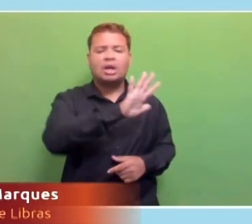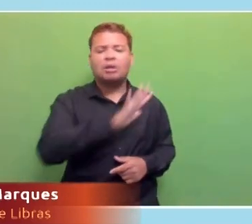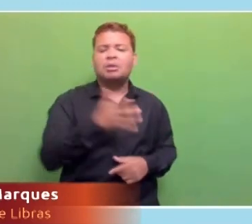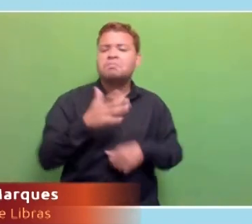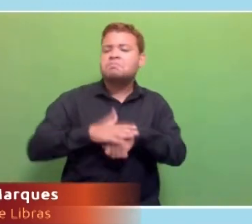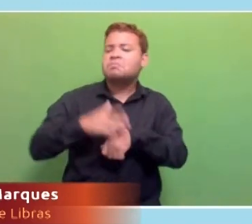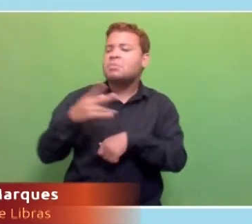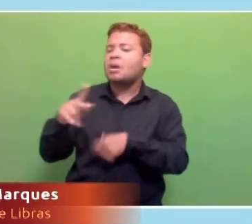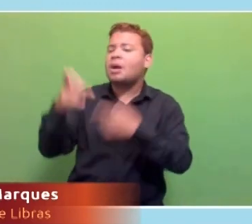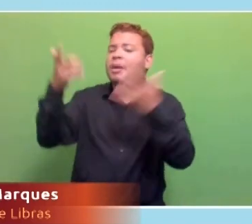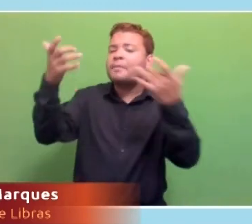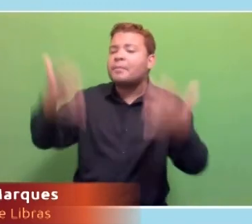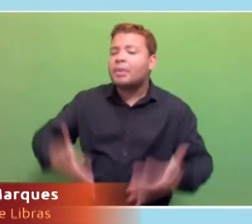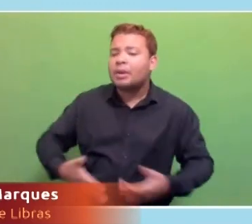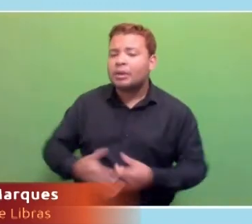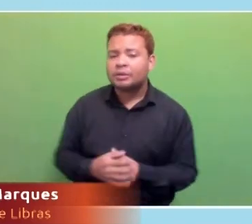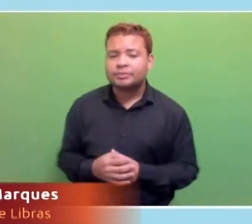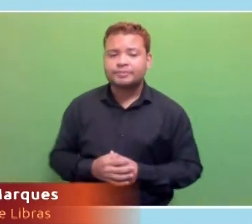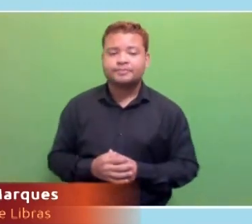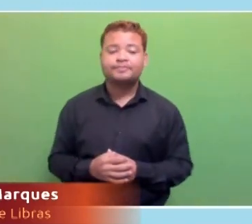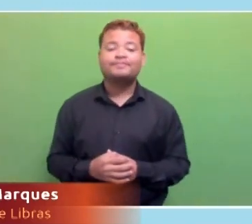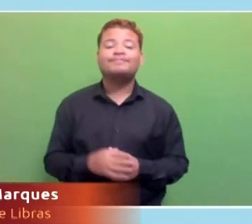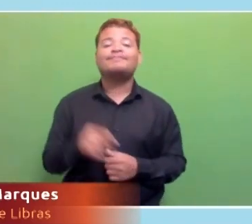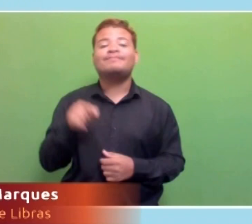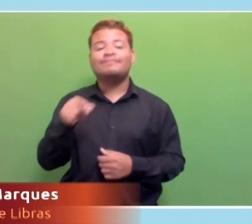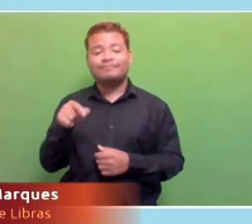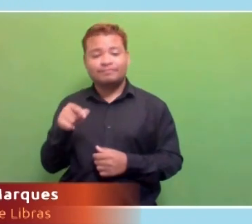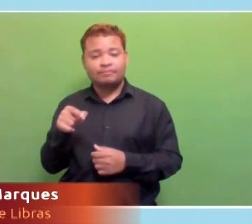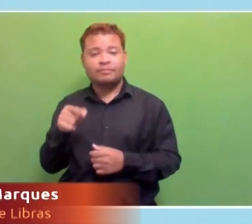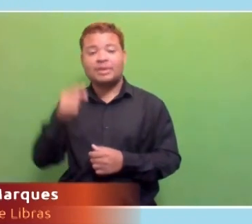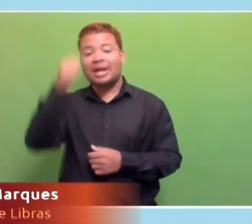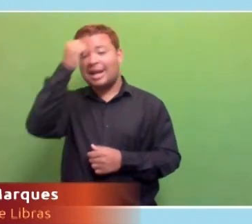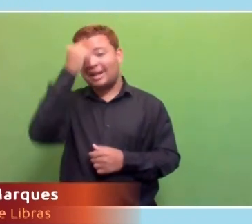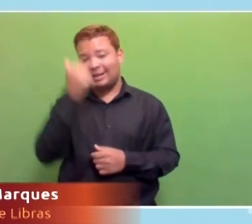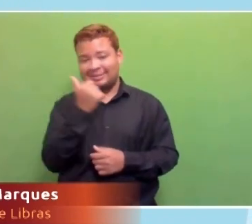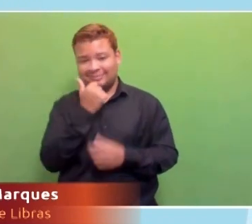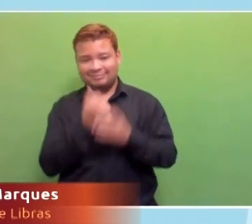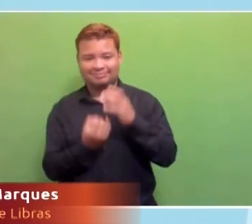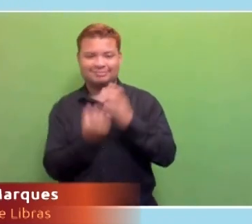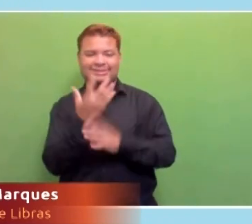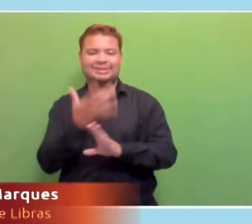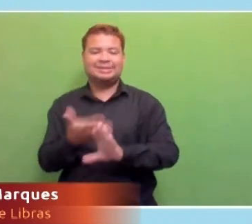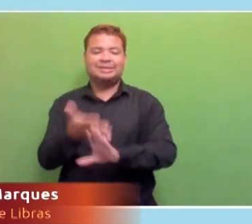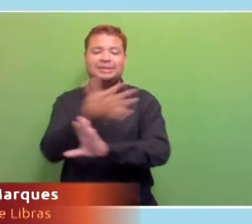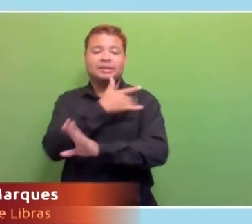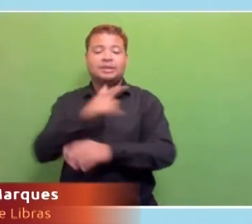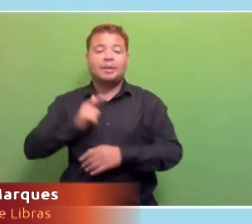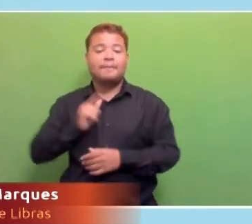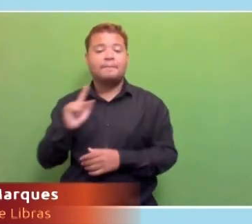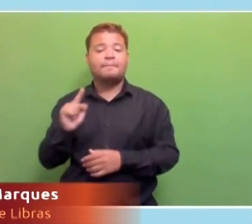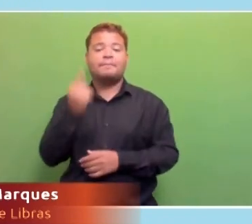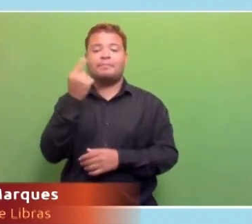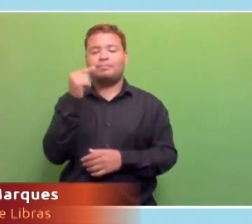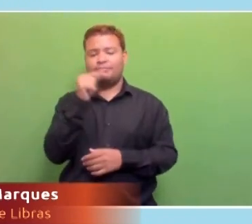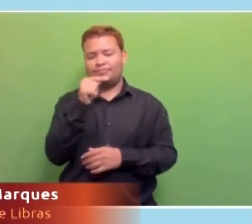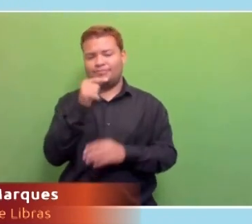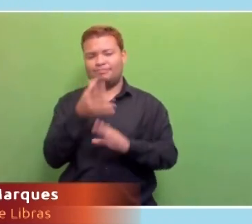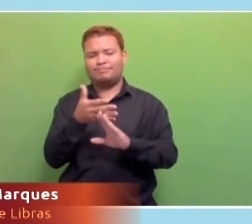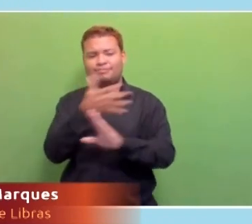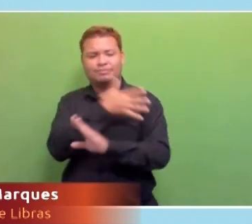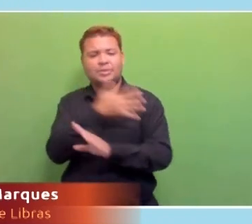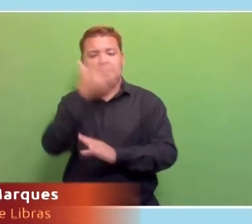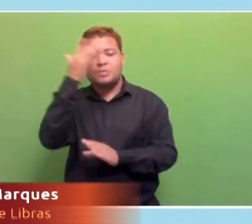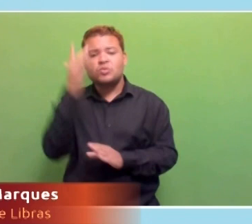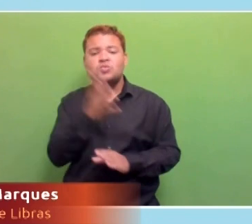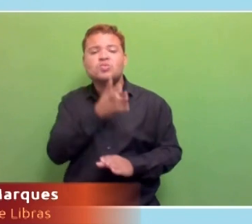Bom, as origens de Hamas remontam àquela que se chama Primeira Intifada, né? Que o movimento que provavelmente muitos conhecem, que foi